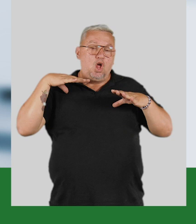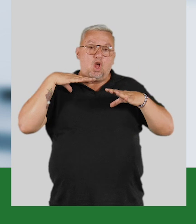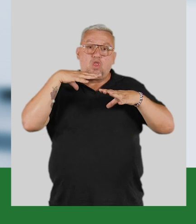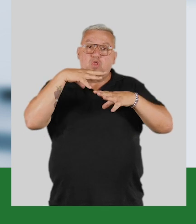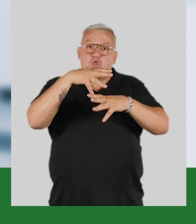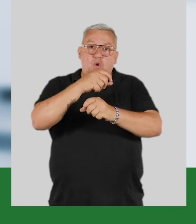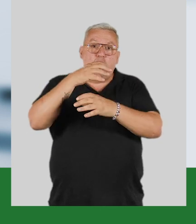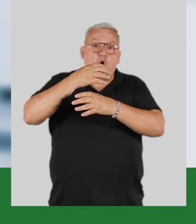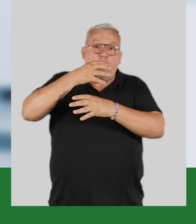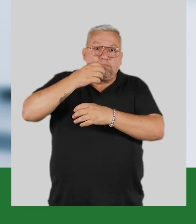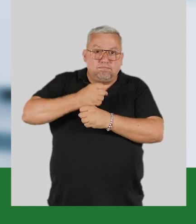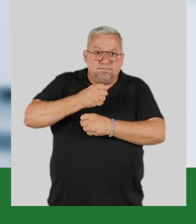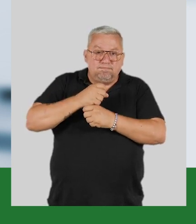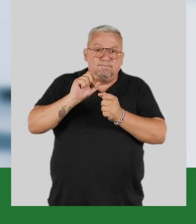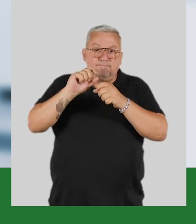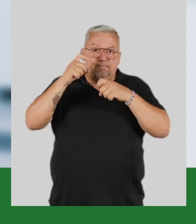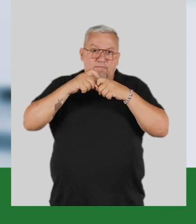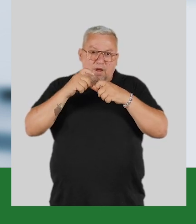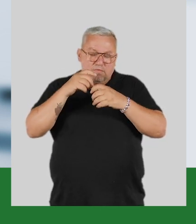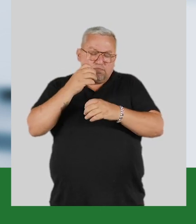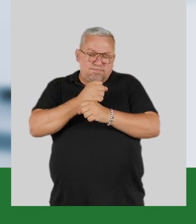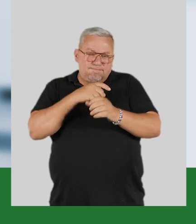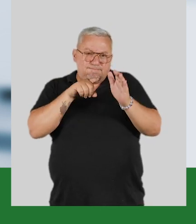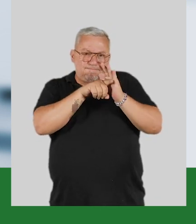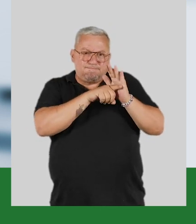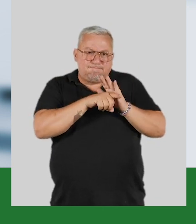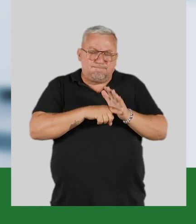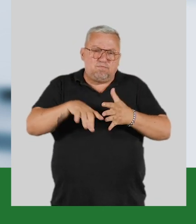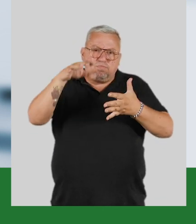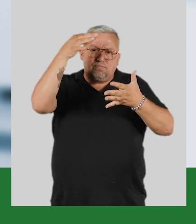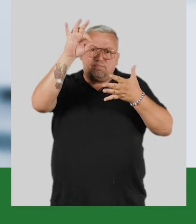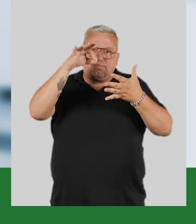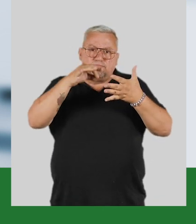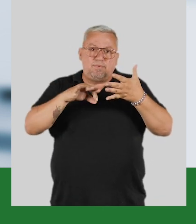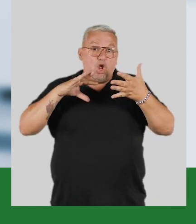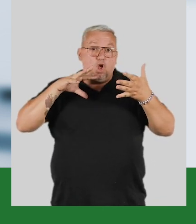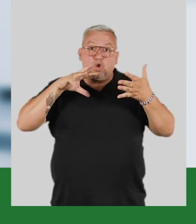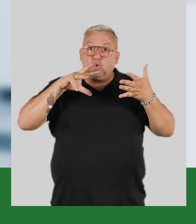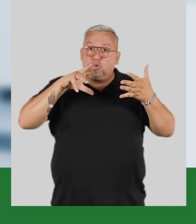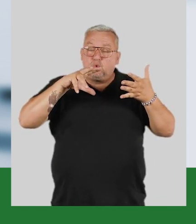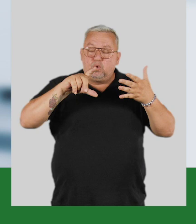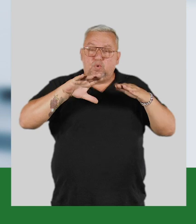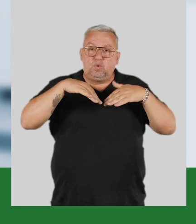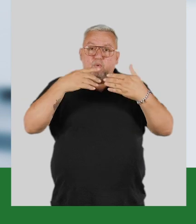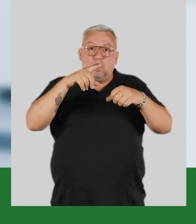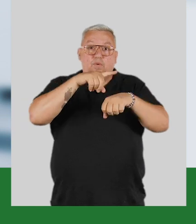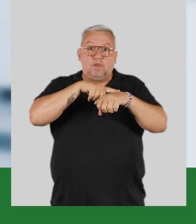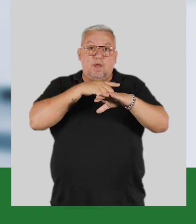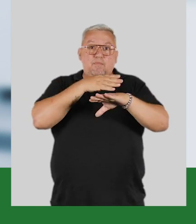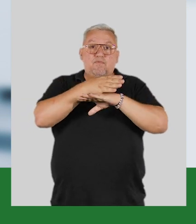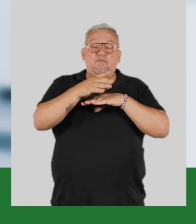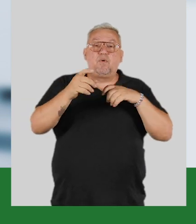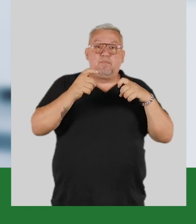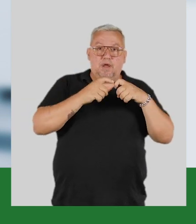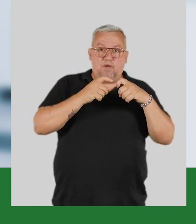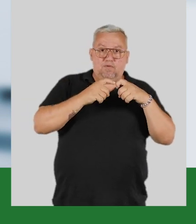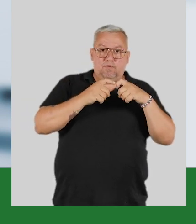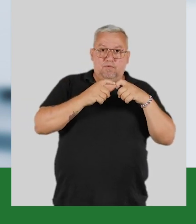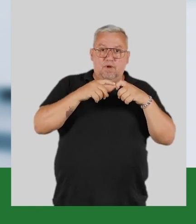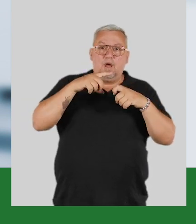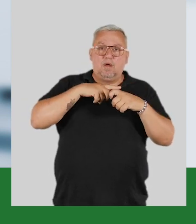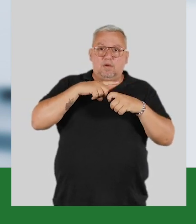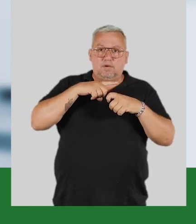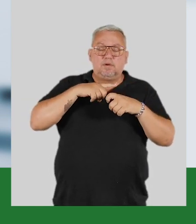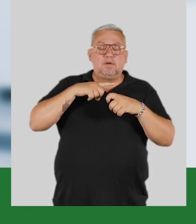pela pessoa que eventualmente teve um evento adverso e detalhar tudo que foi feito durante a sua assistência médica. Lembrar que nós temos um sistema de vigilância